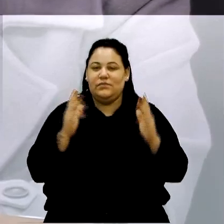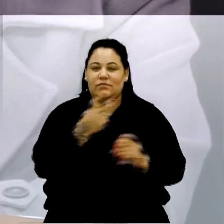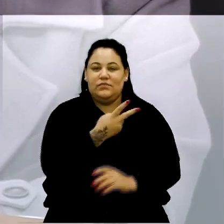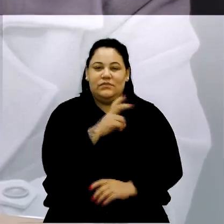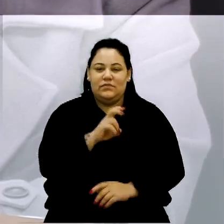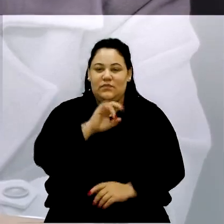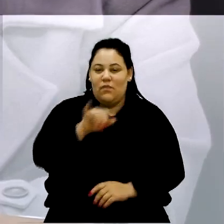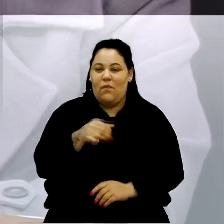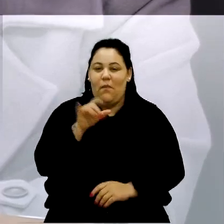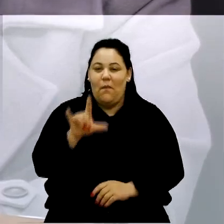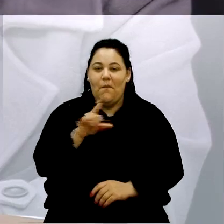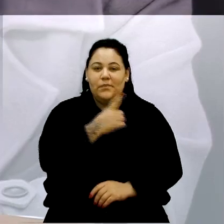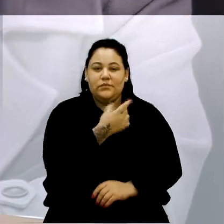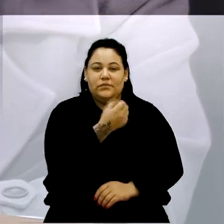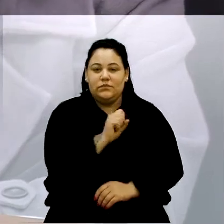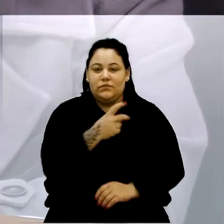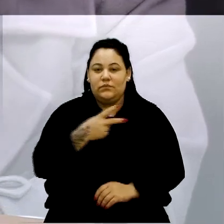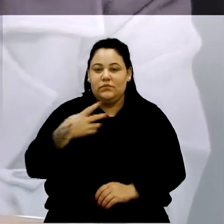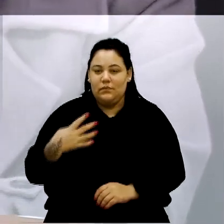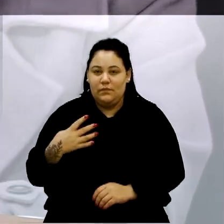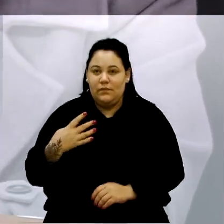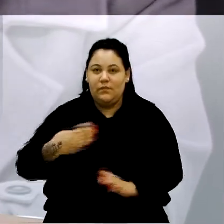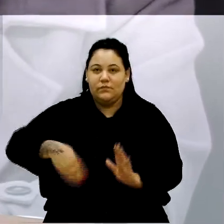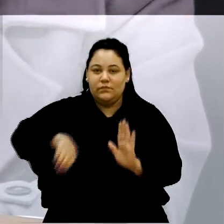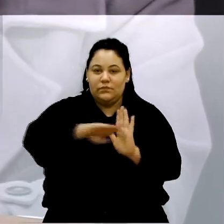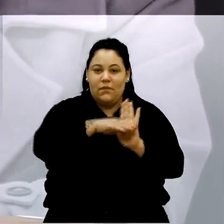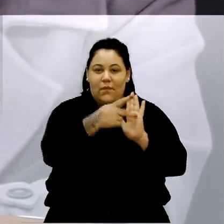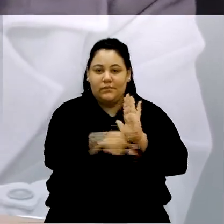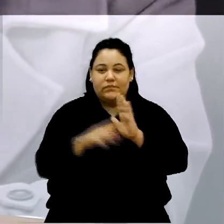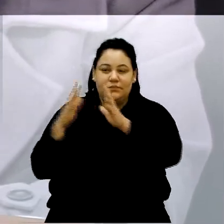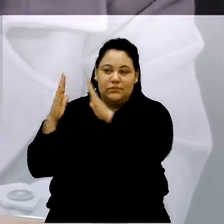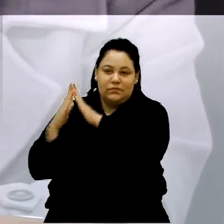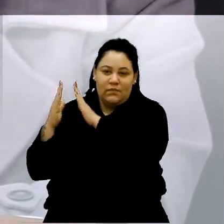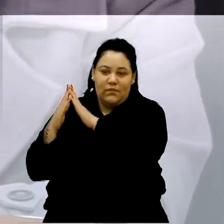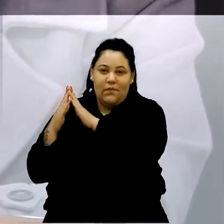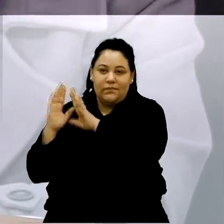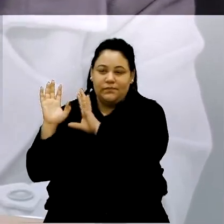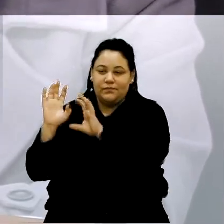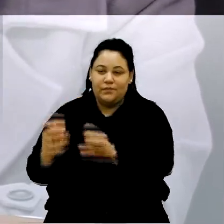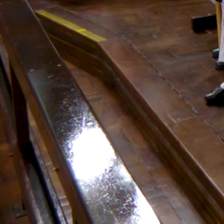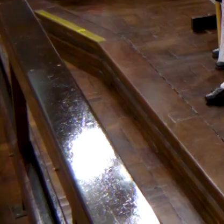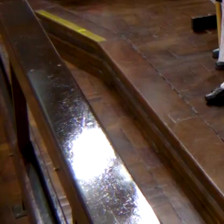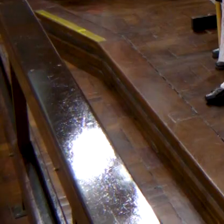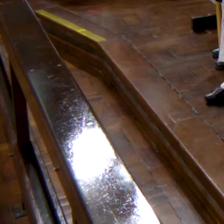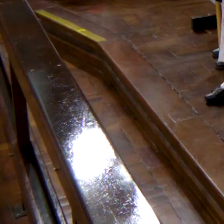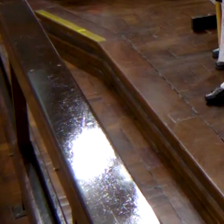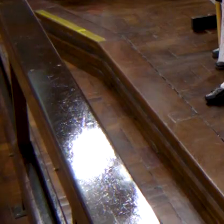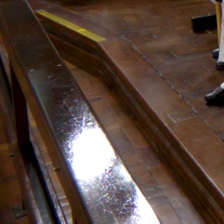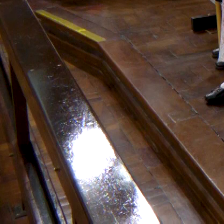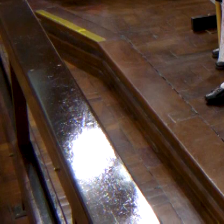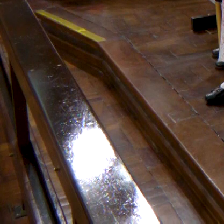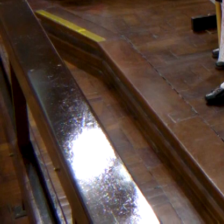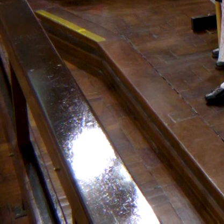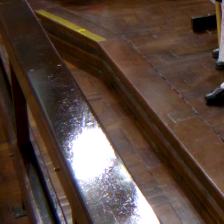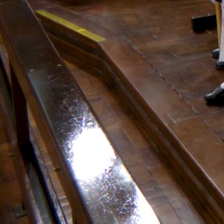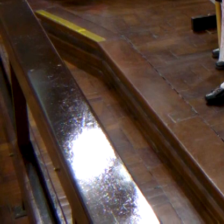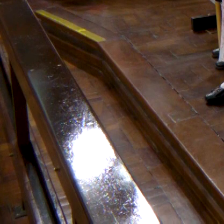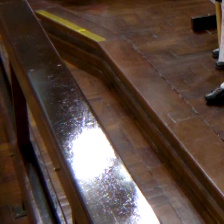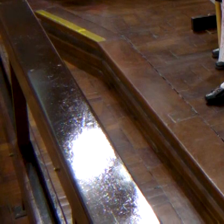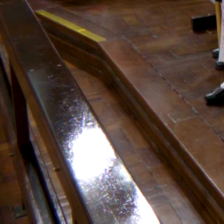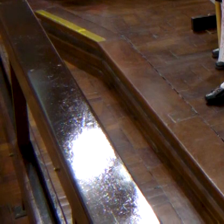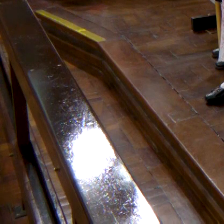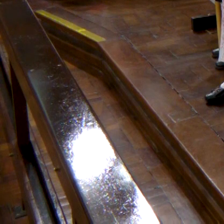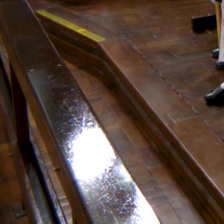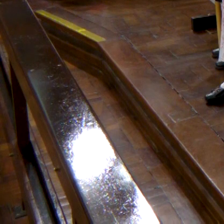julho, 1824, chegada a São Leopoldo, colonização que deu certo. No dia 28 de julho ocorre